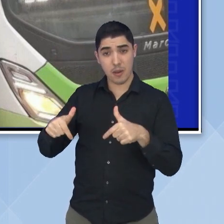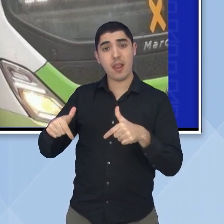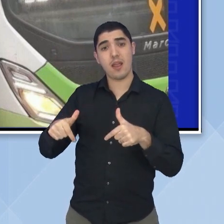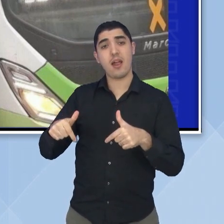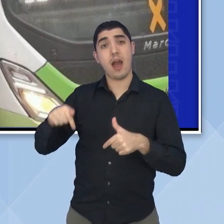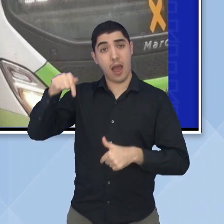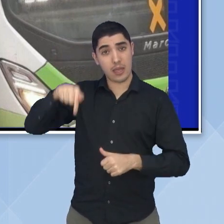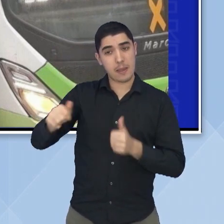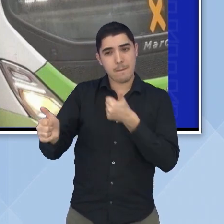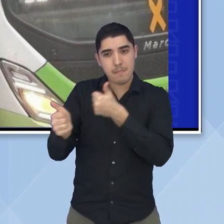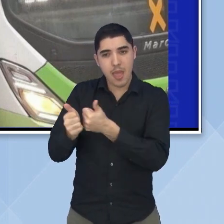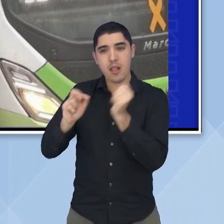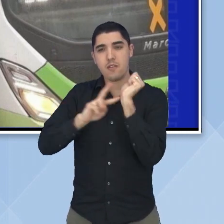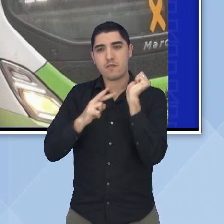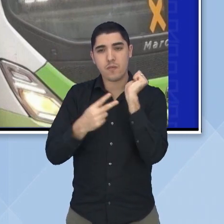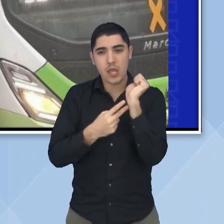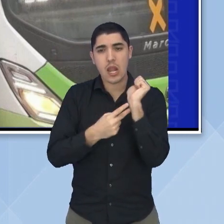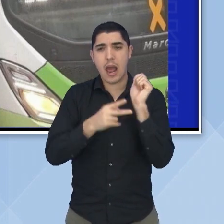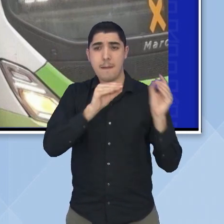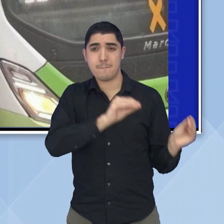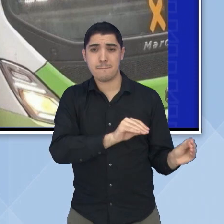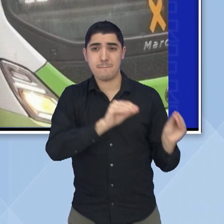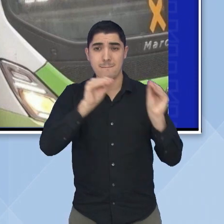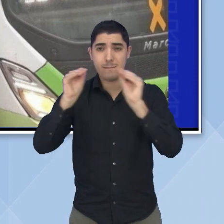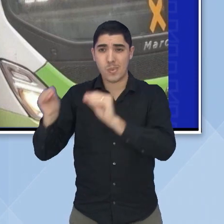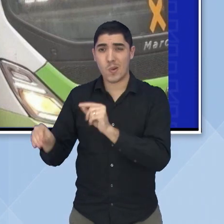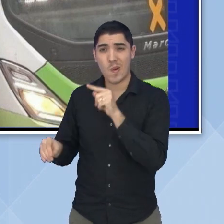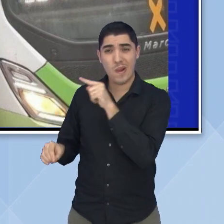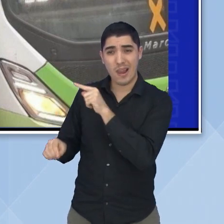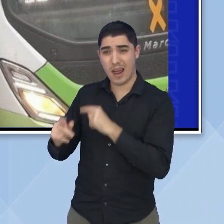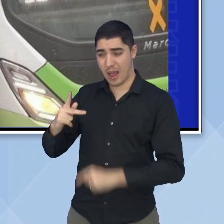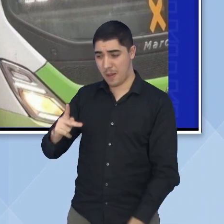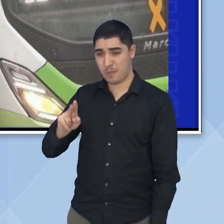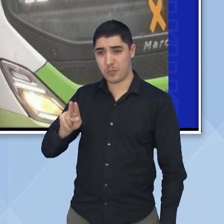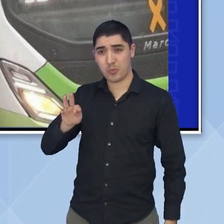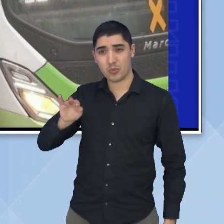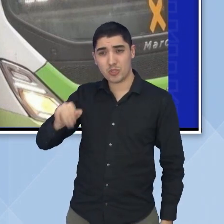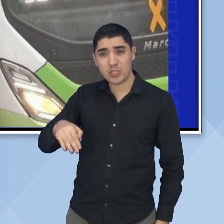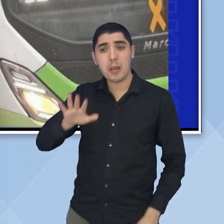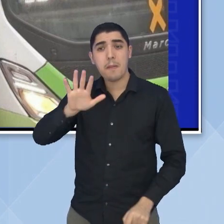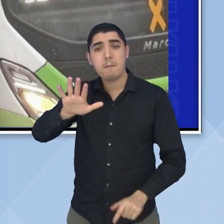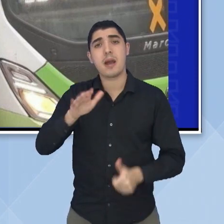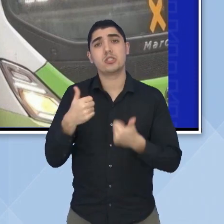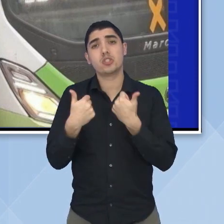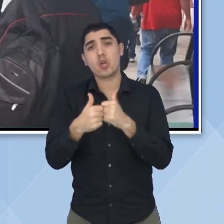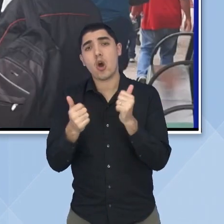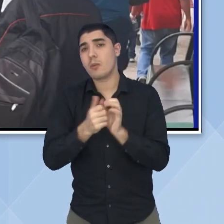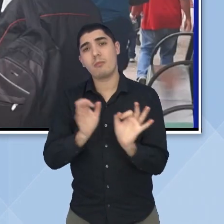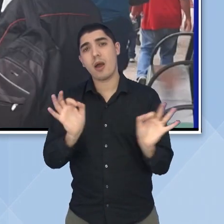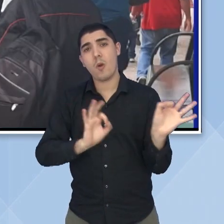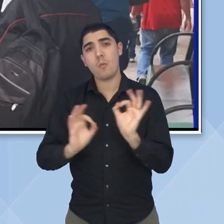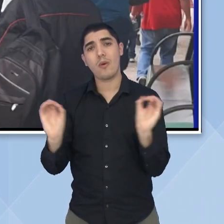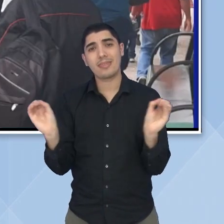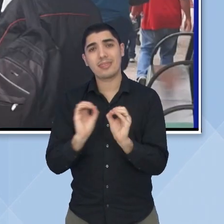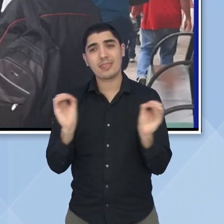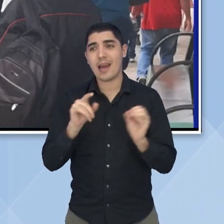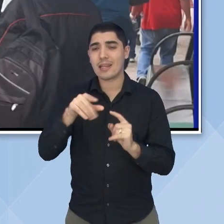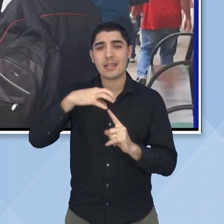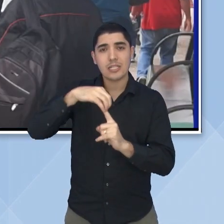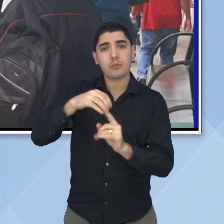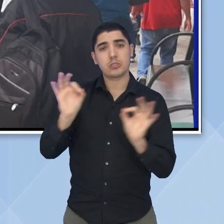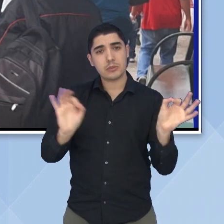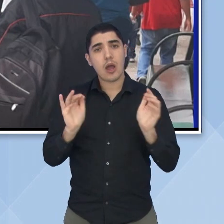na Vila Industrial, mandaram para lá, sem fazer nenhuma adequação de transporte, de ponto de ônibus, de coisa